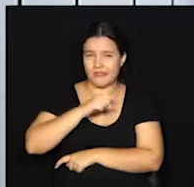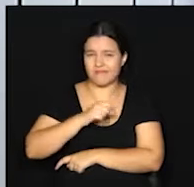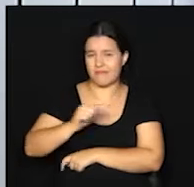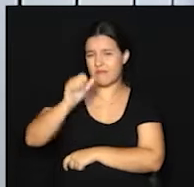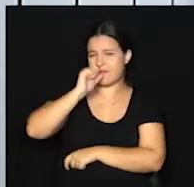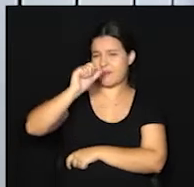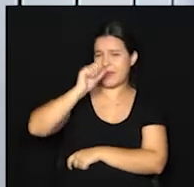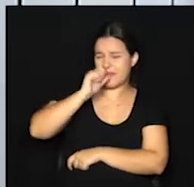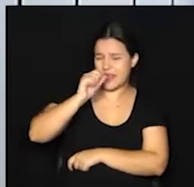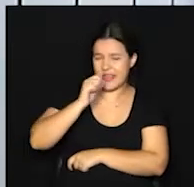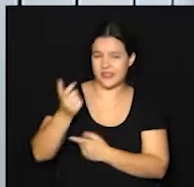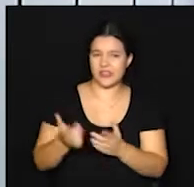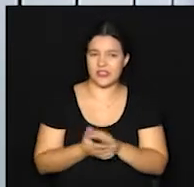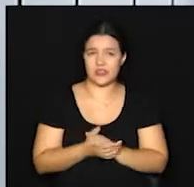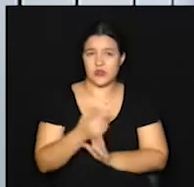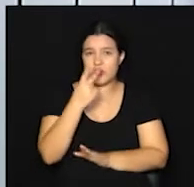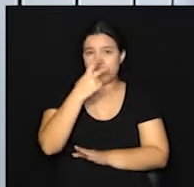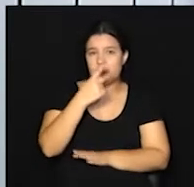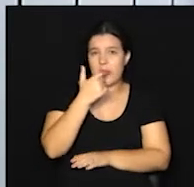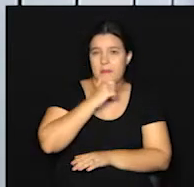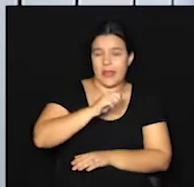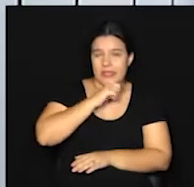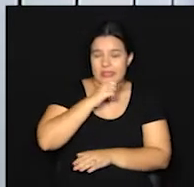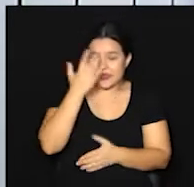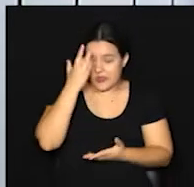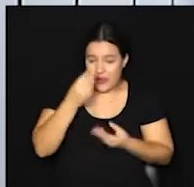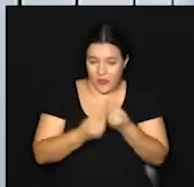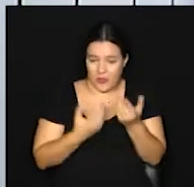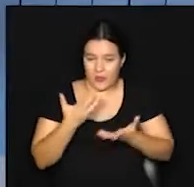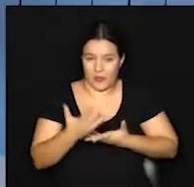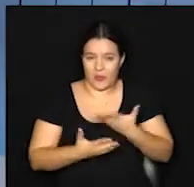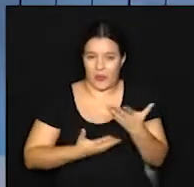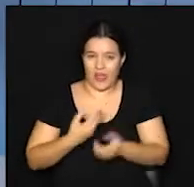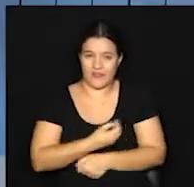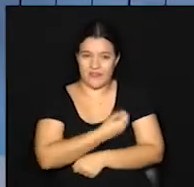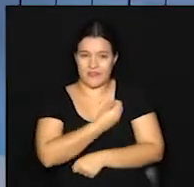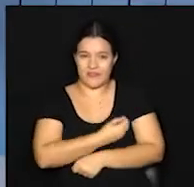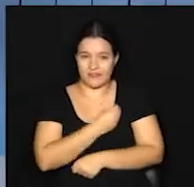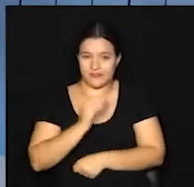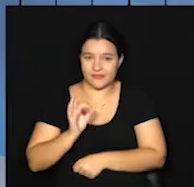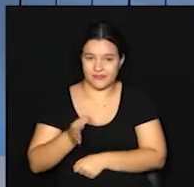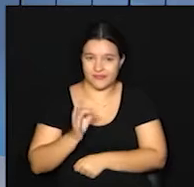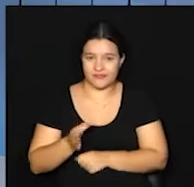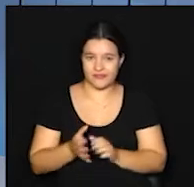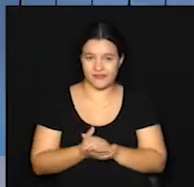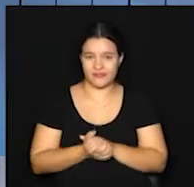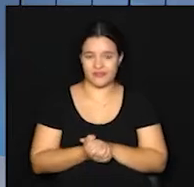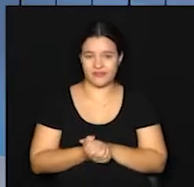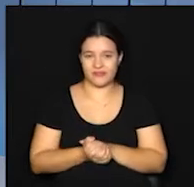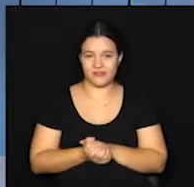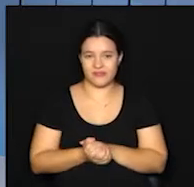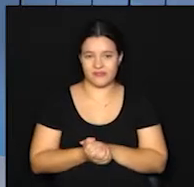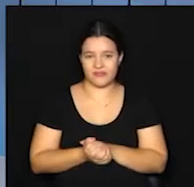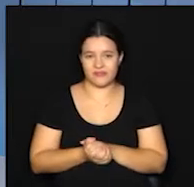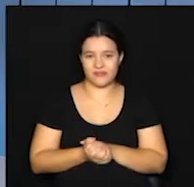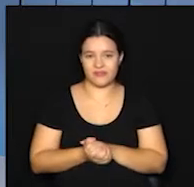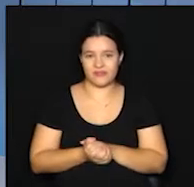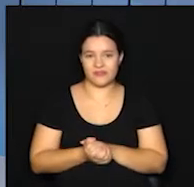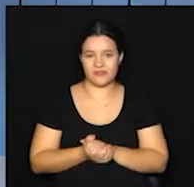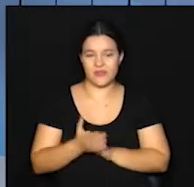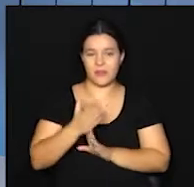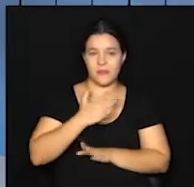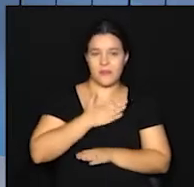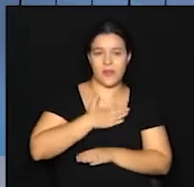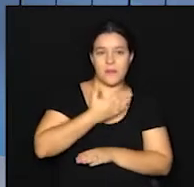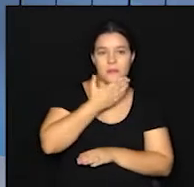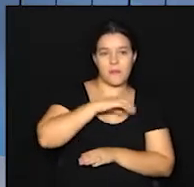sua mãe, ela não sabia lidar muito bem com essa situação, Silvia? Não, mas a questão do meu pai com a minha